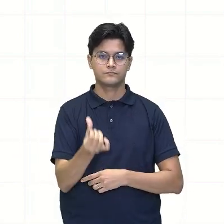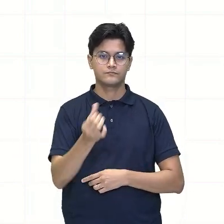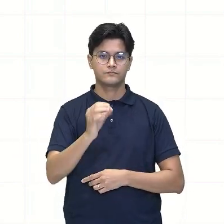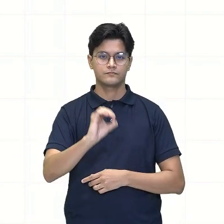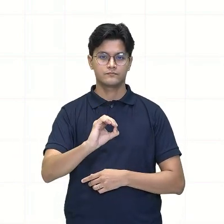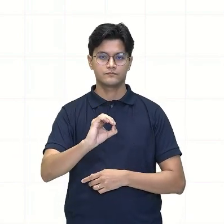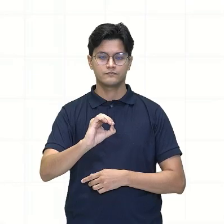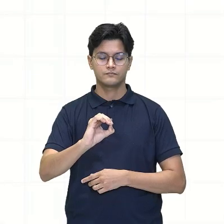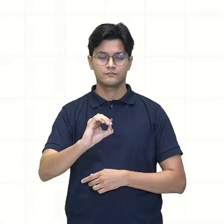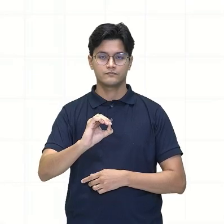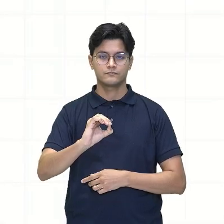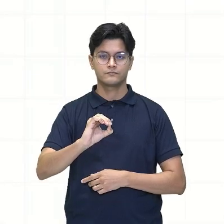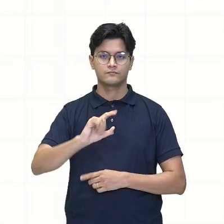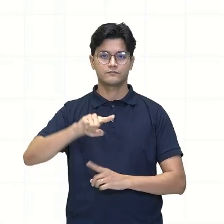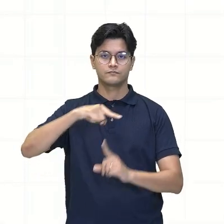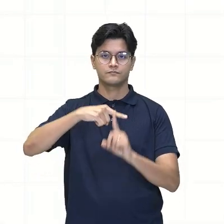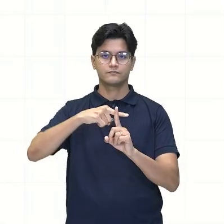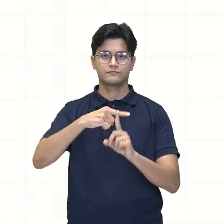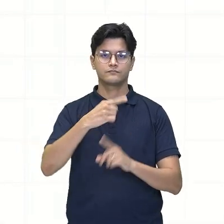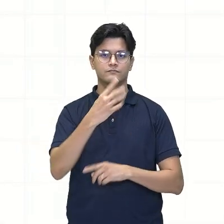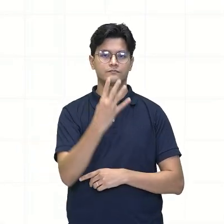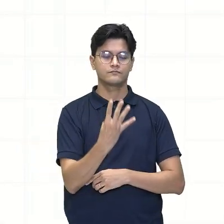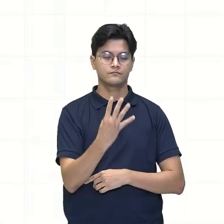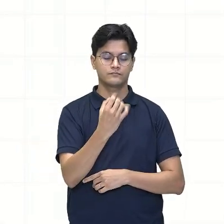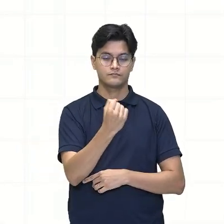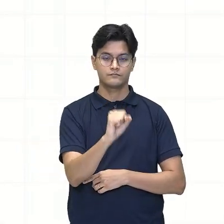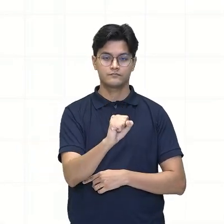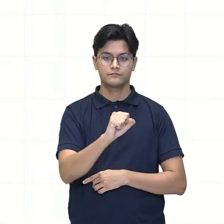60, somado com